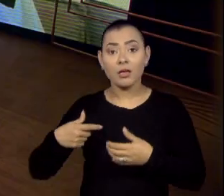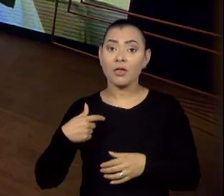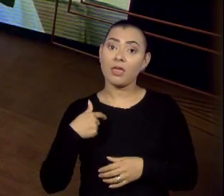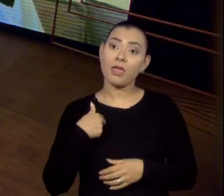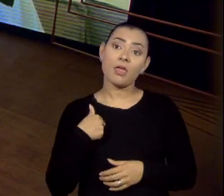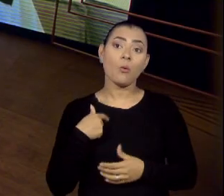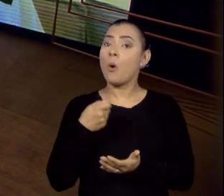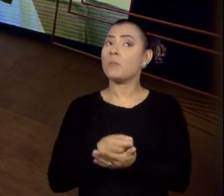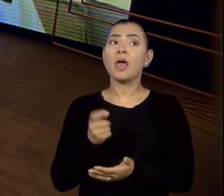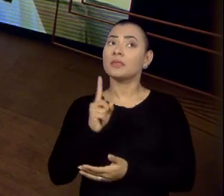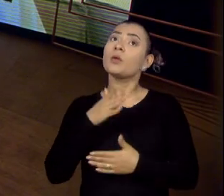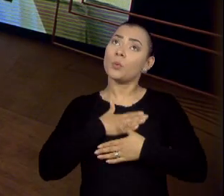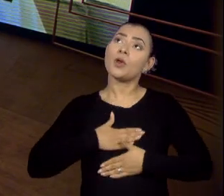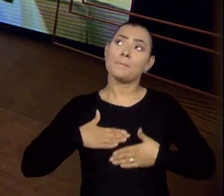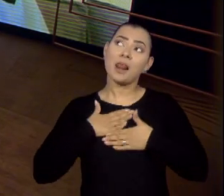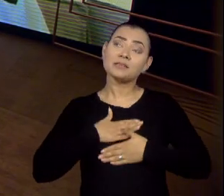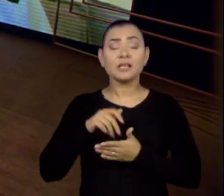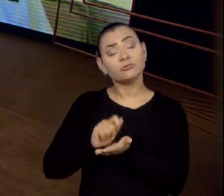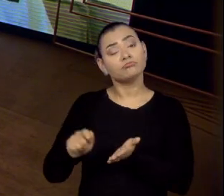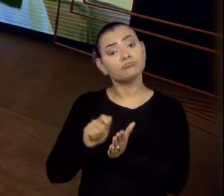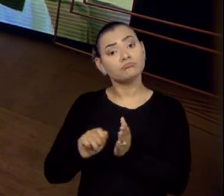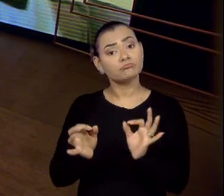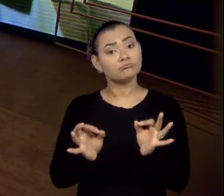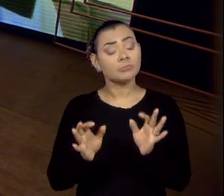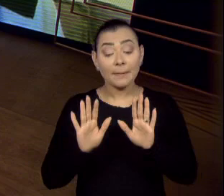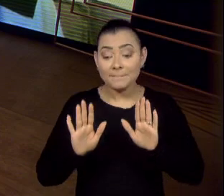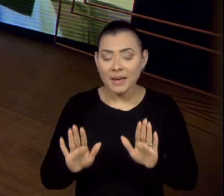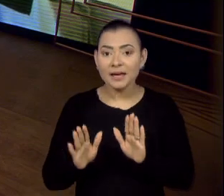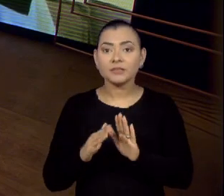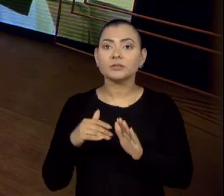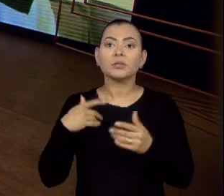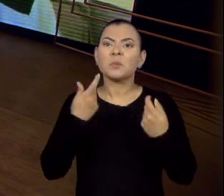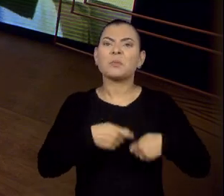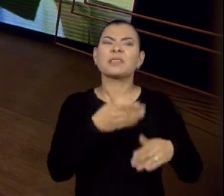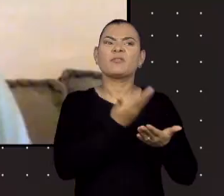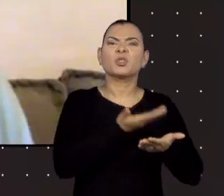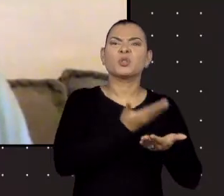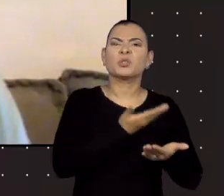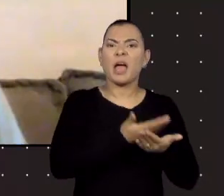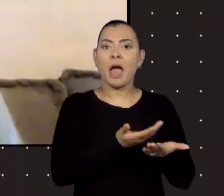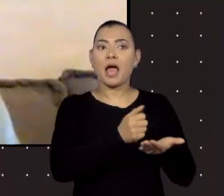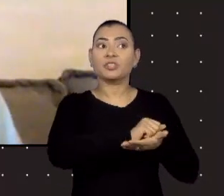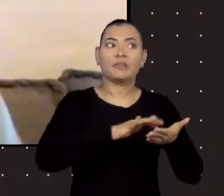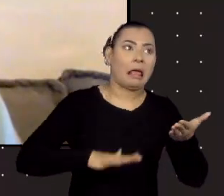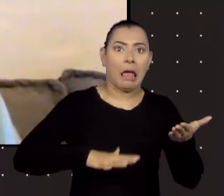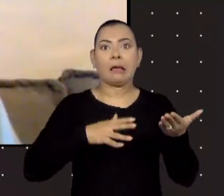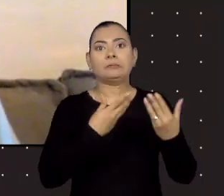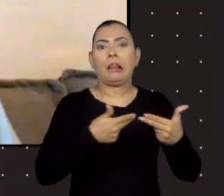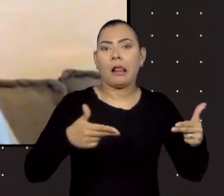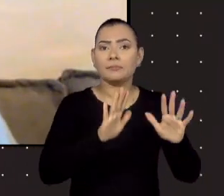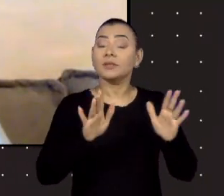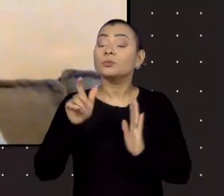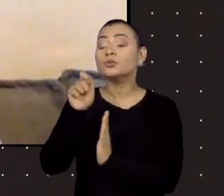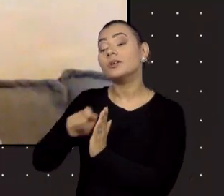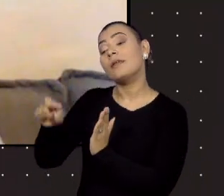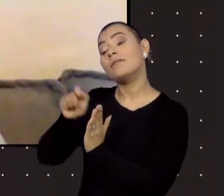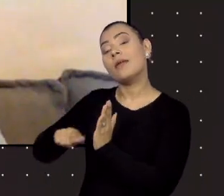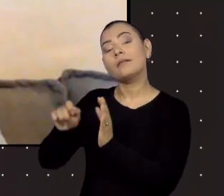eu tinha até prazer, porque aí não tinha que estudar, sabe? Não tinha que fazer lição, mas eu ficava